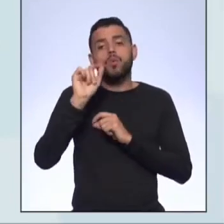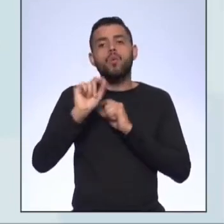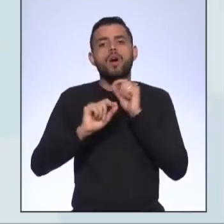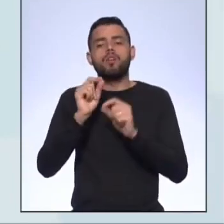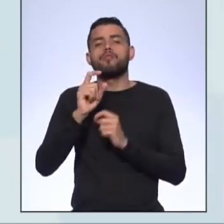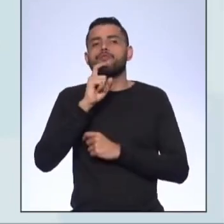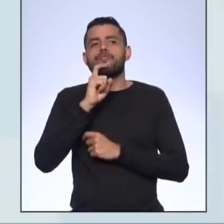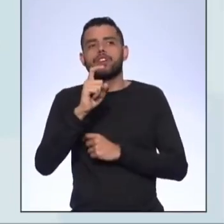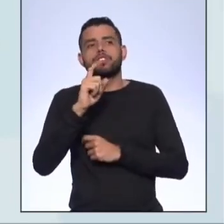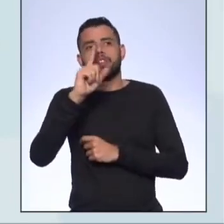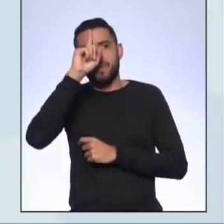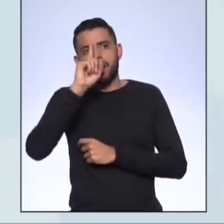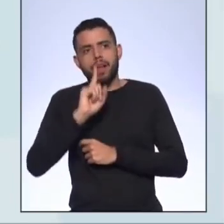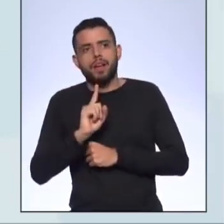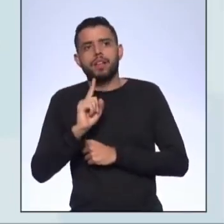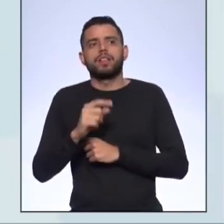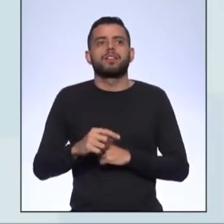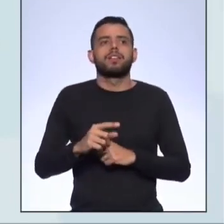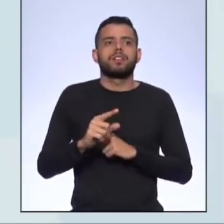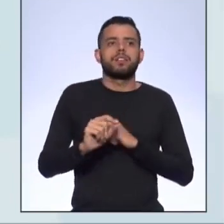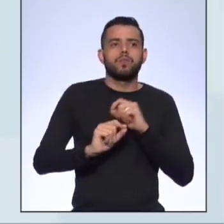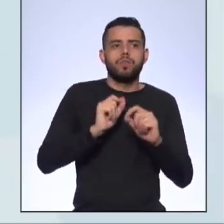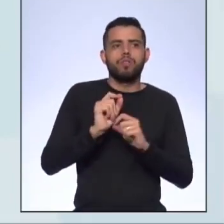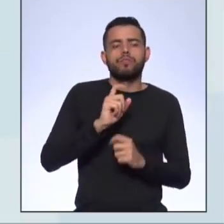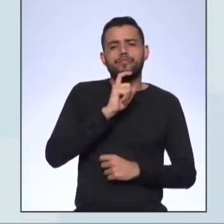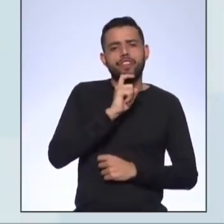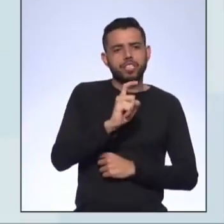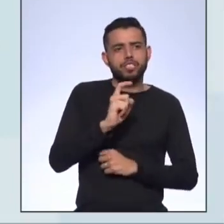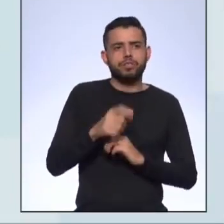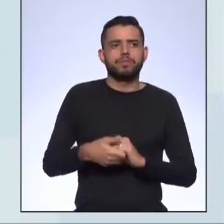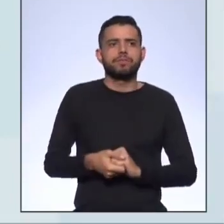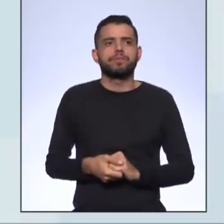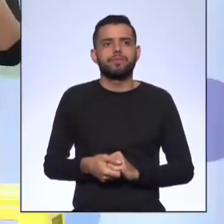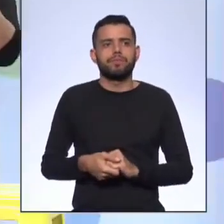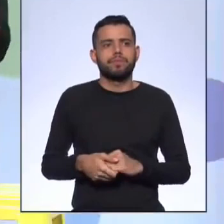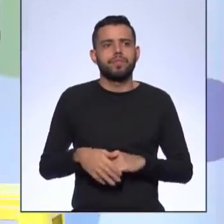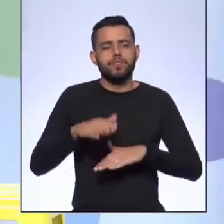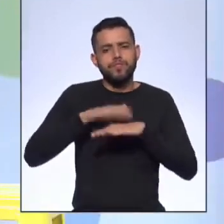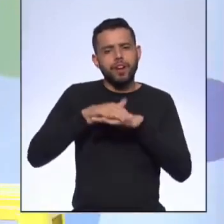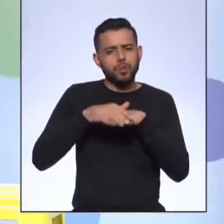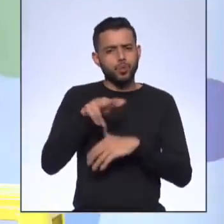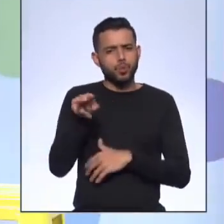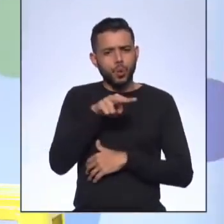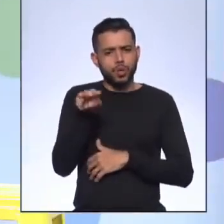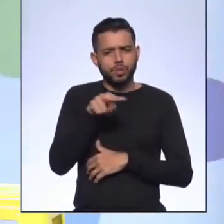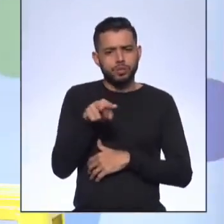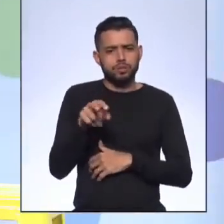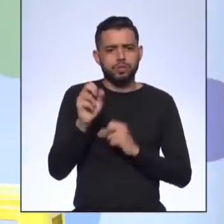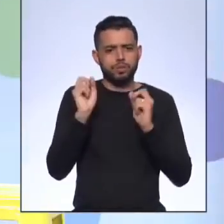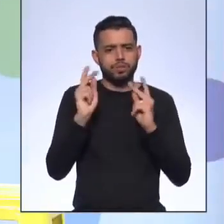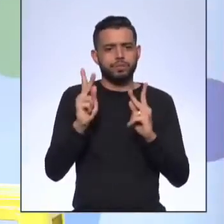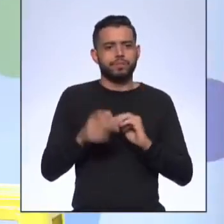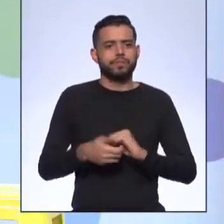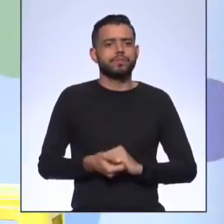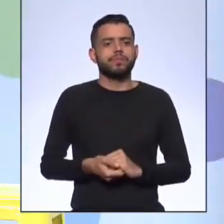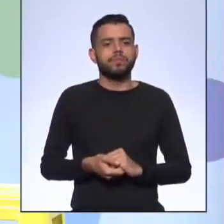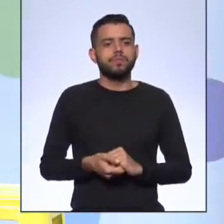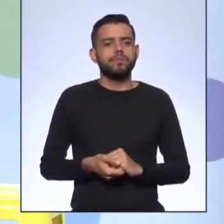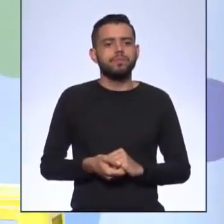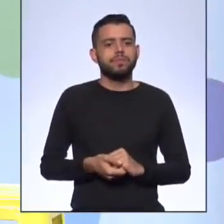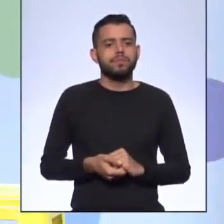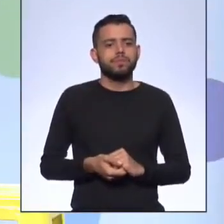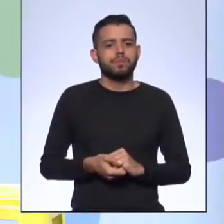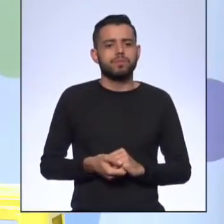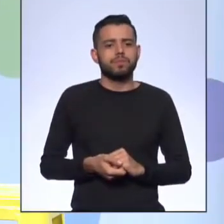com quem produz semente verde. Então, que produz os dois tipos, certo? Nesse primeiro caso aqui,